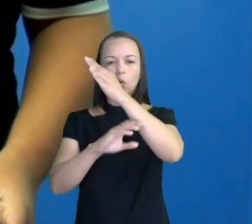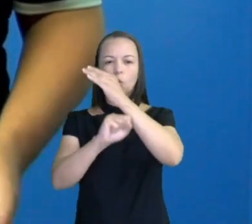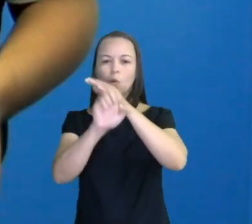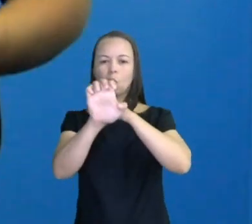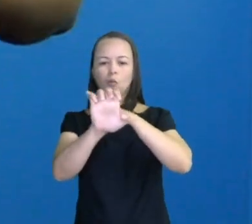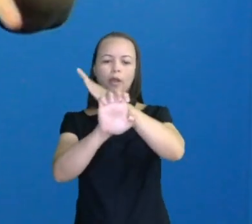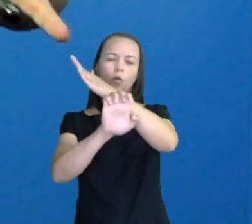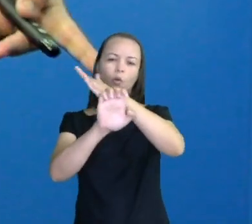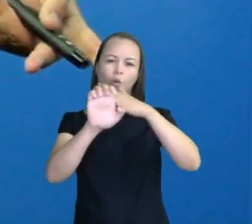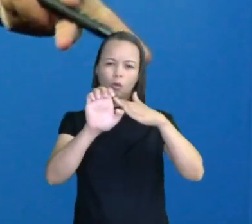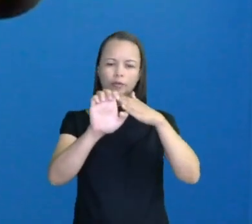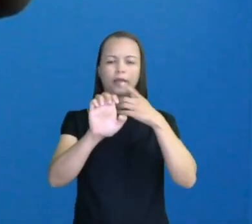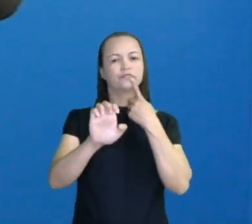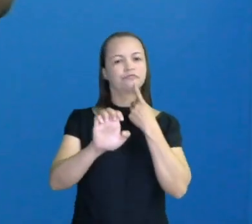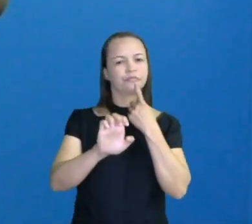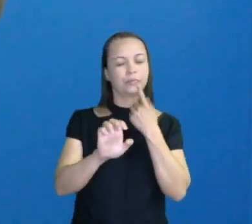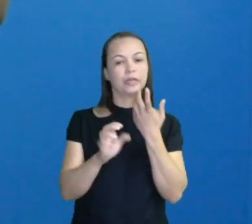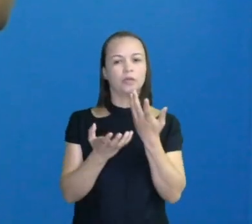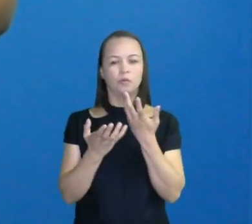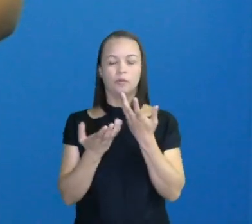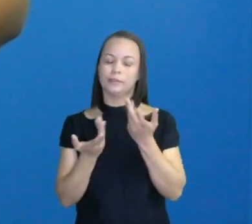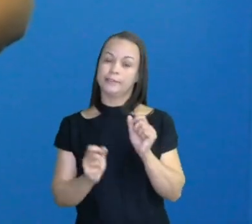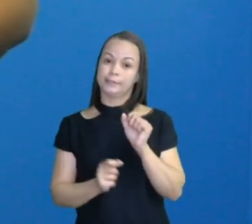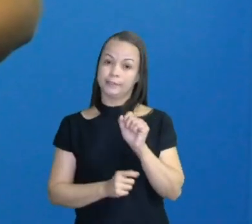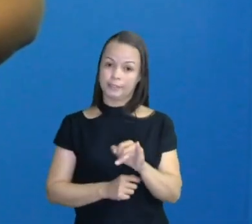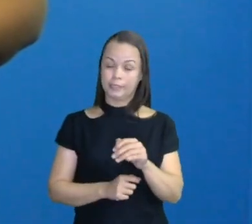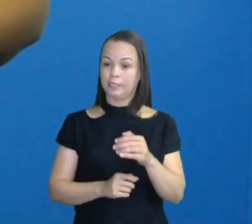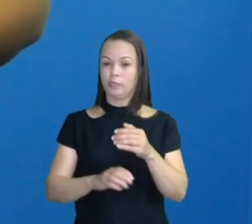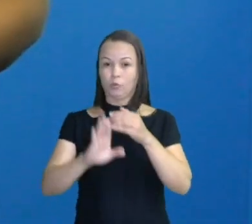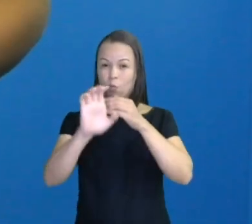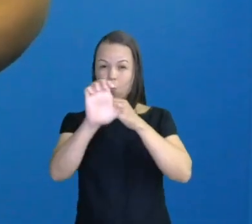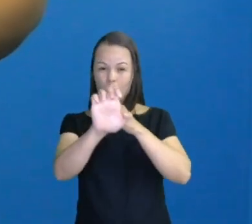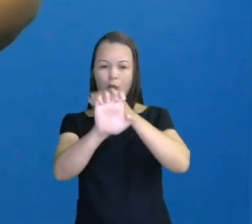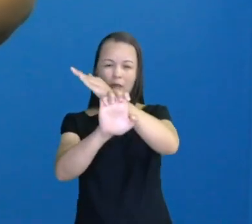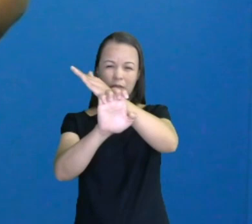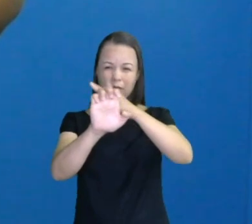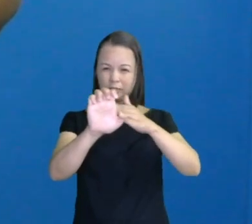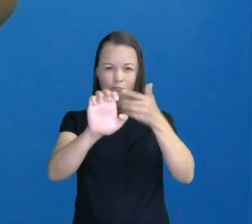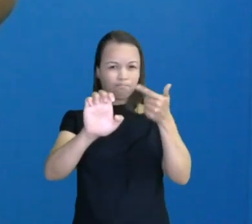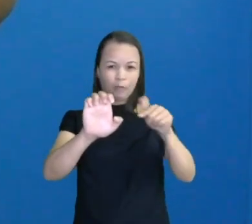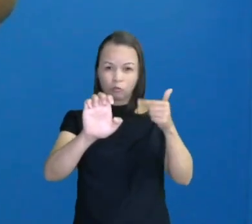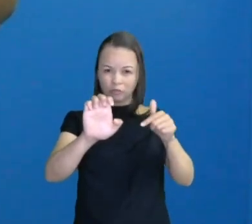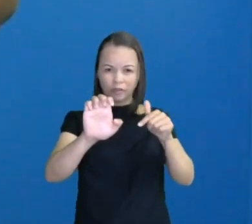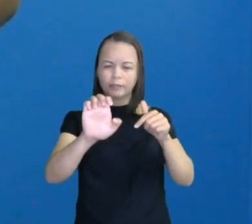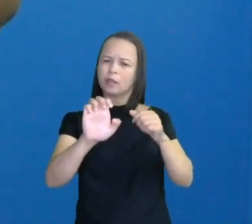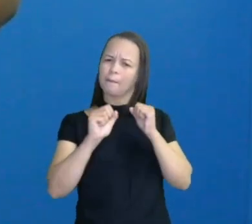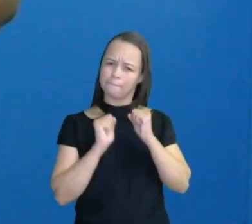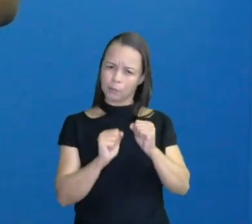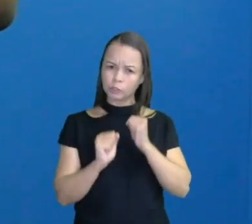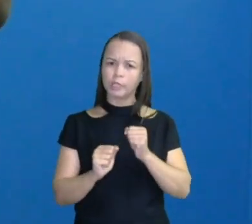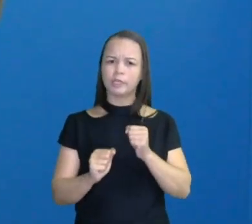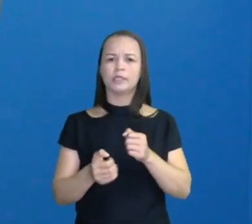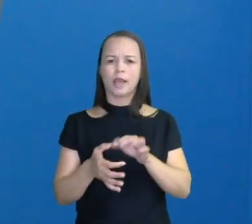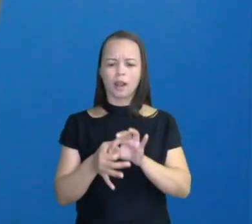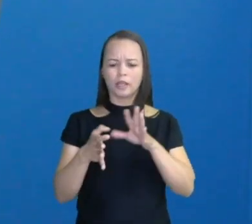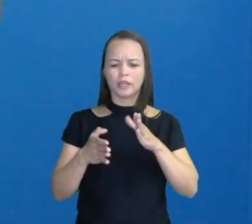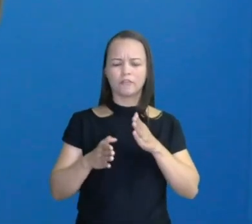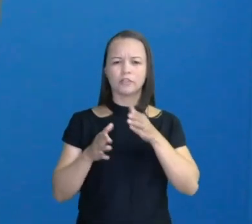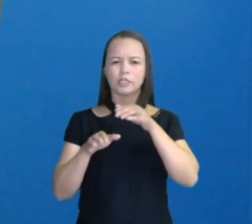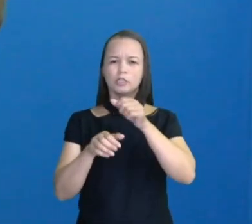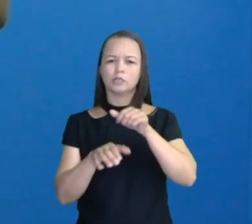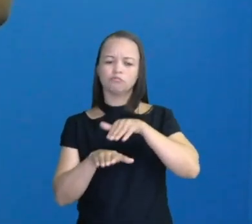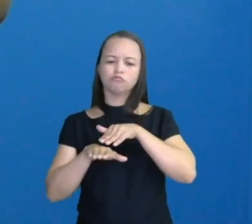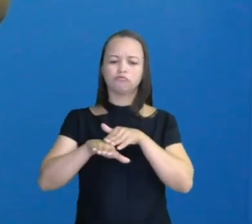esse tracinho, permitiria eu estacionar. Ao mesmo momento em que ela é